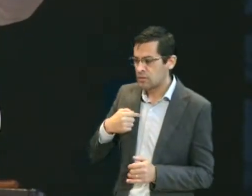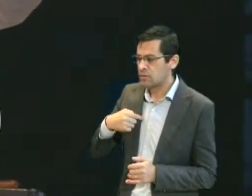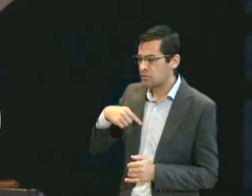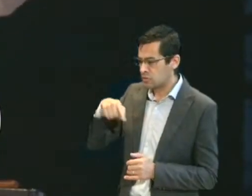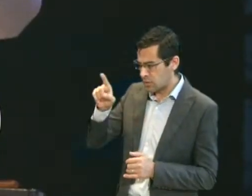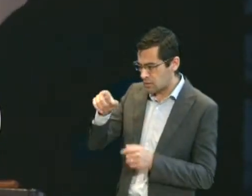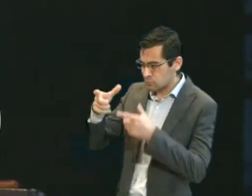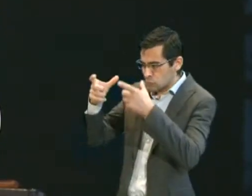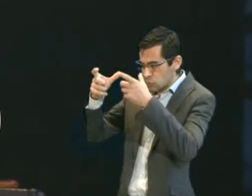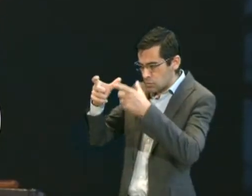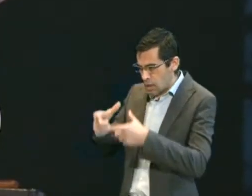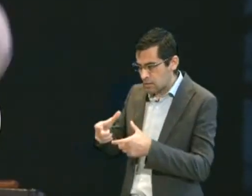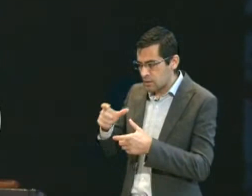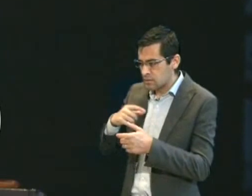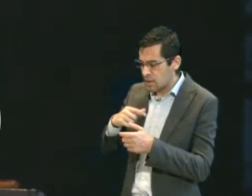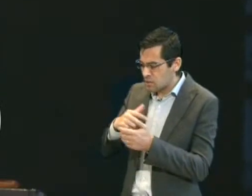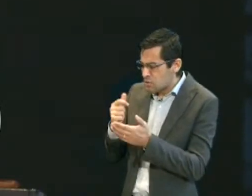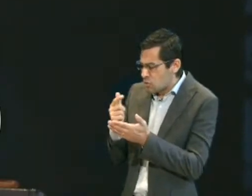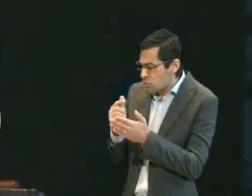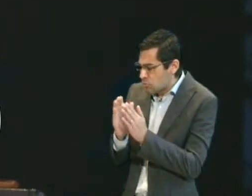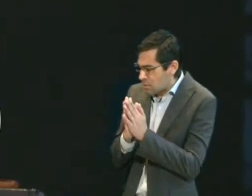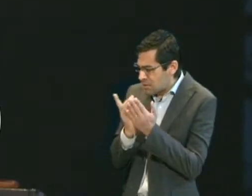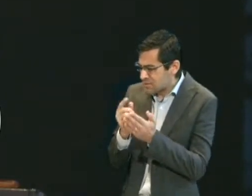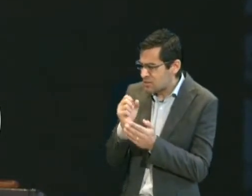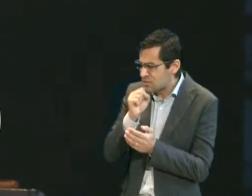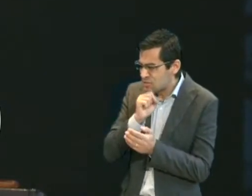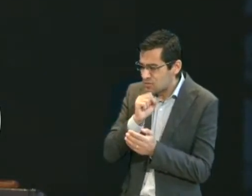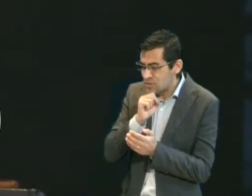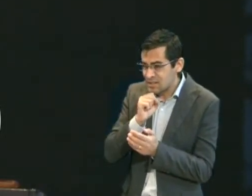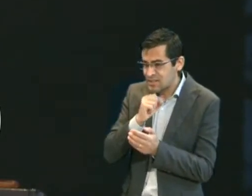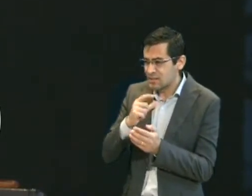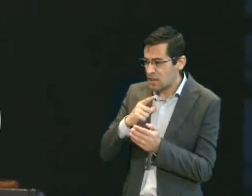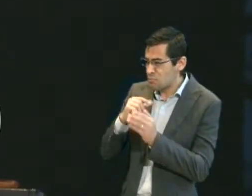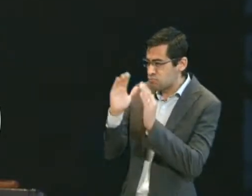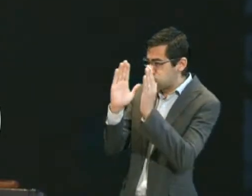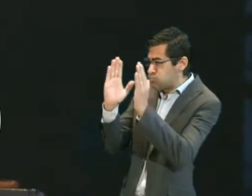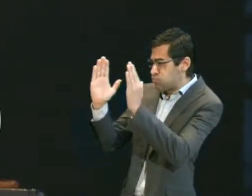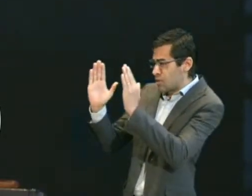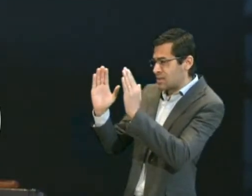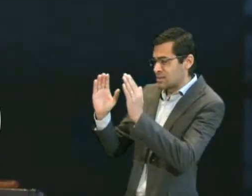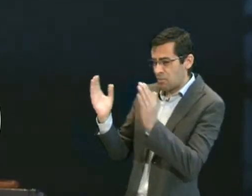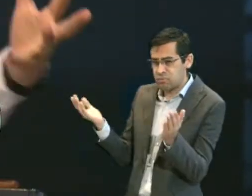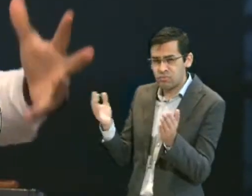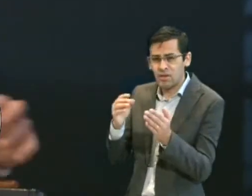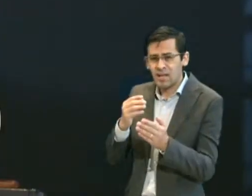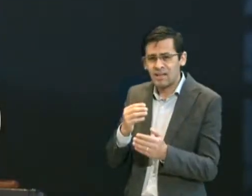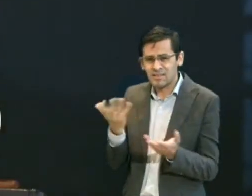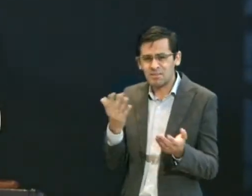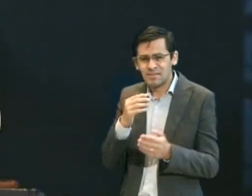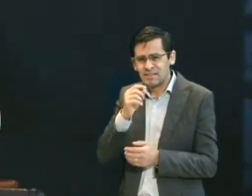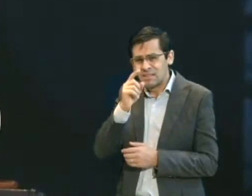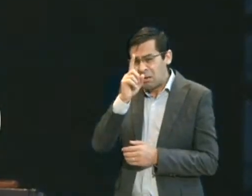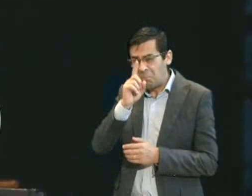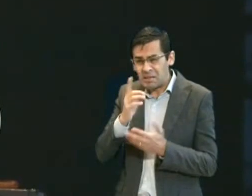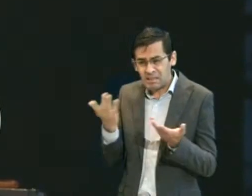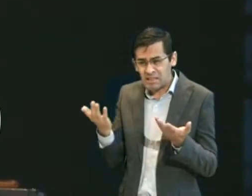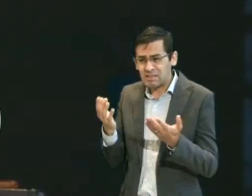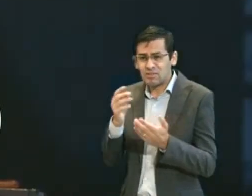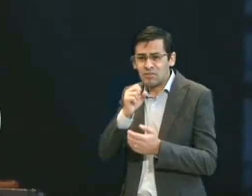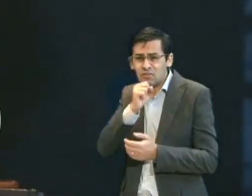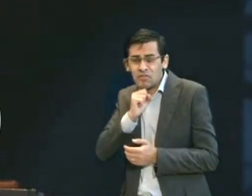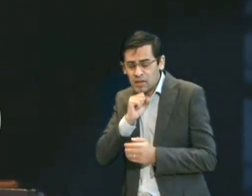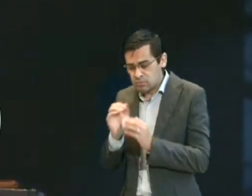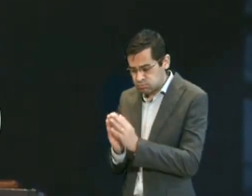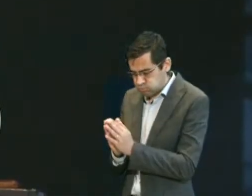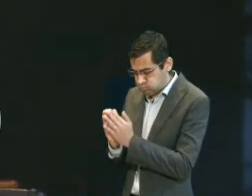no escritório e pega uma Bíblia velha. E tinha aqueles bibrão assim antigos, sabe, com as páginas todas amarelas. E